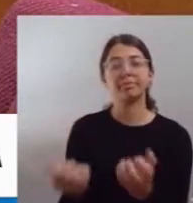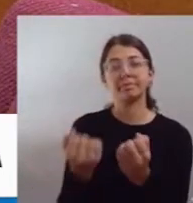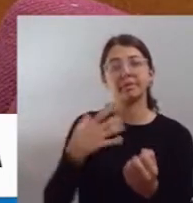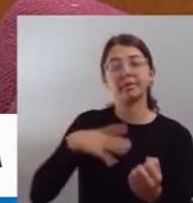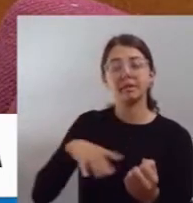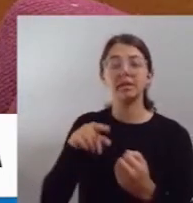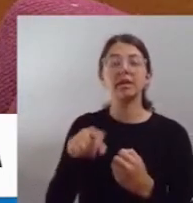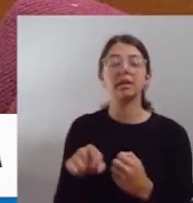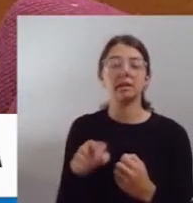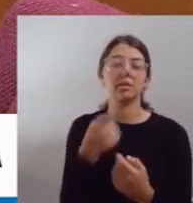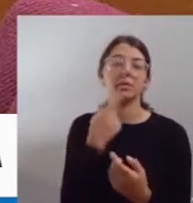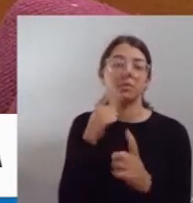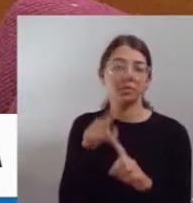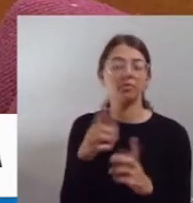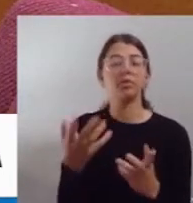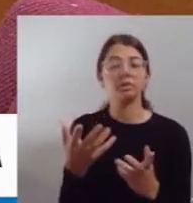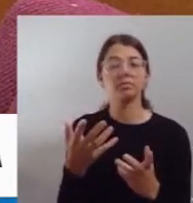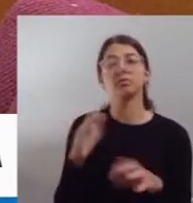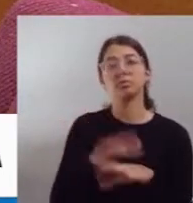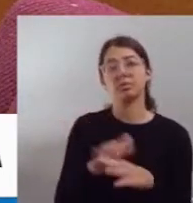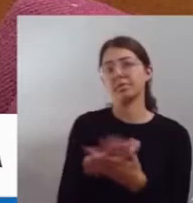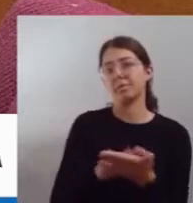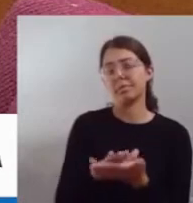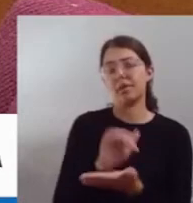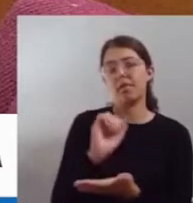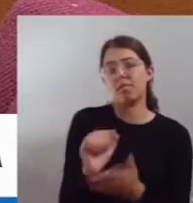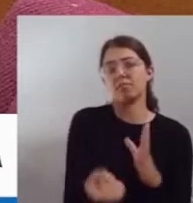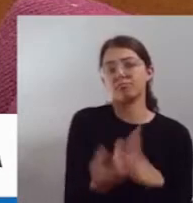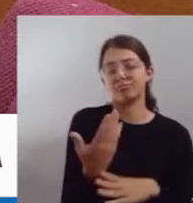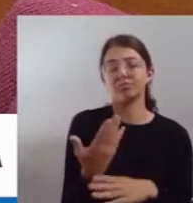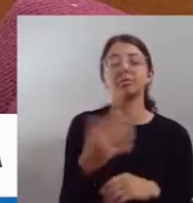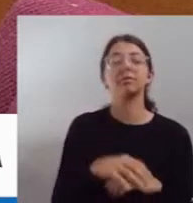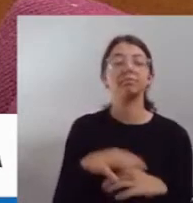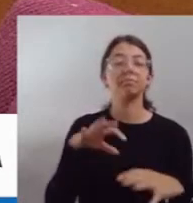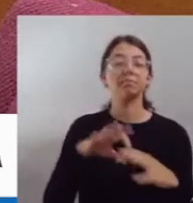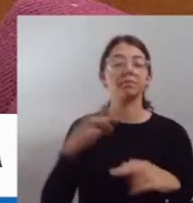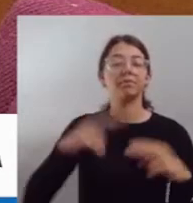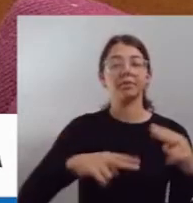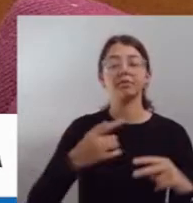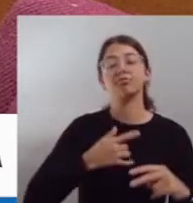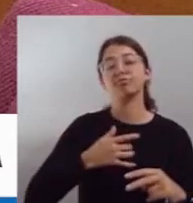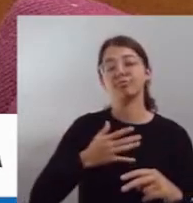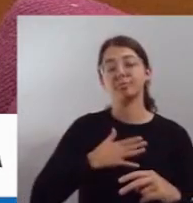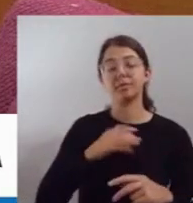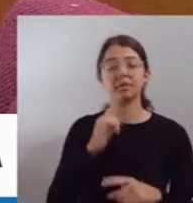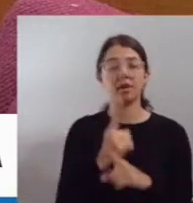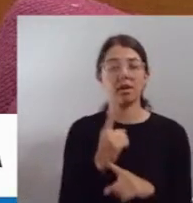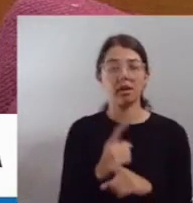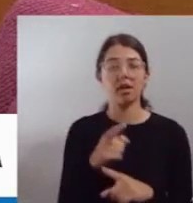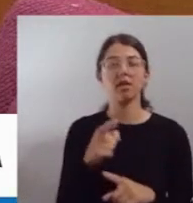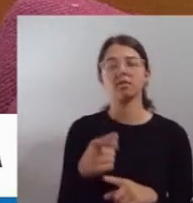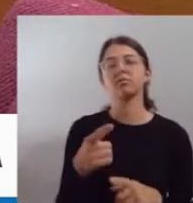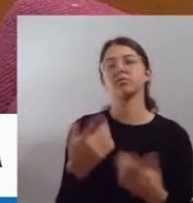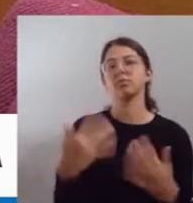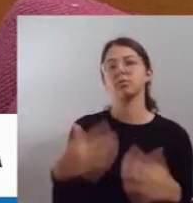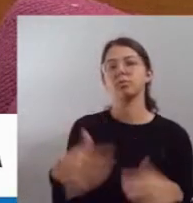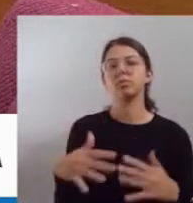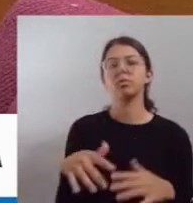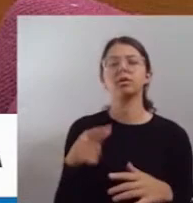criação. Em termos económico-financeiros, a município apresenta ganhos operacionais que totalizam